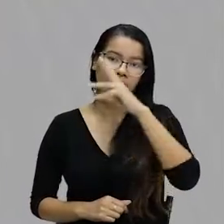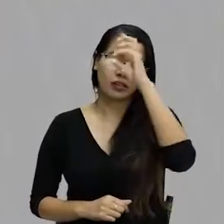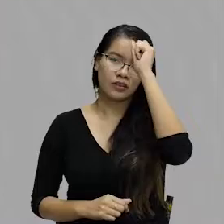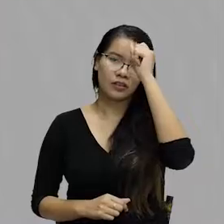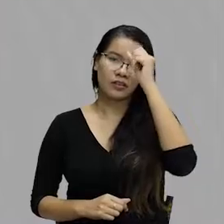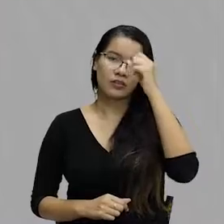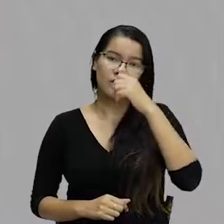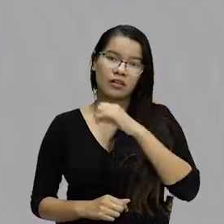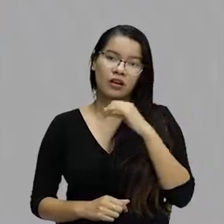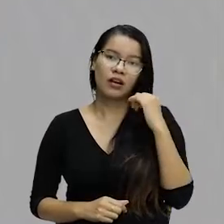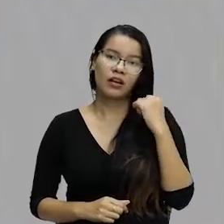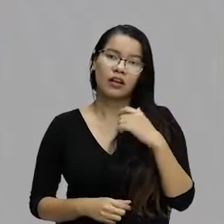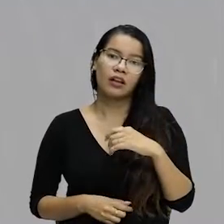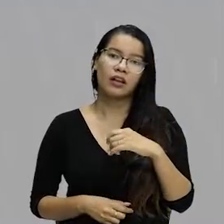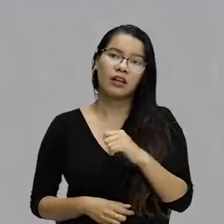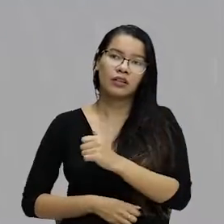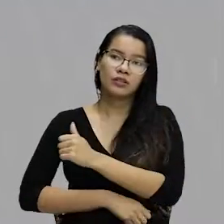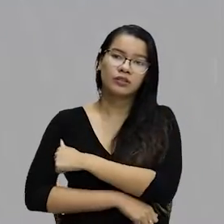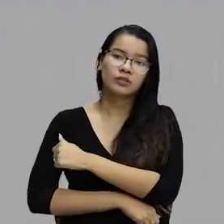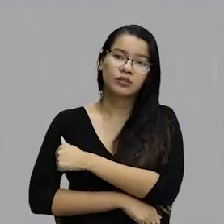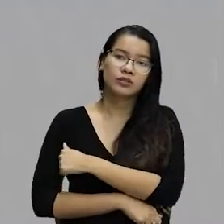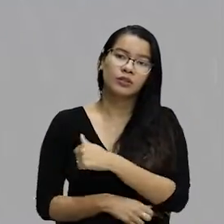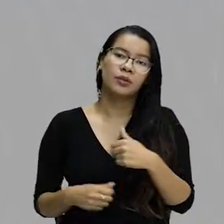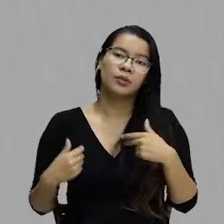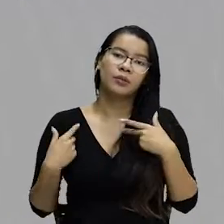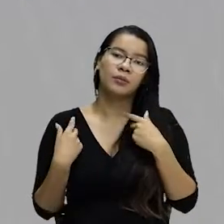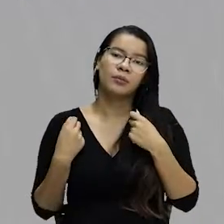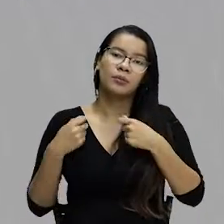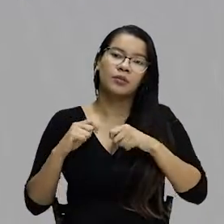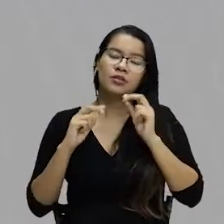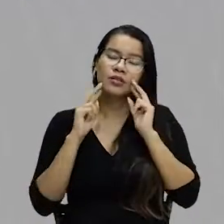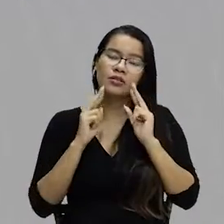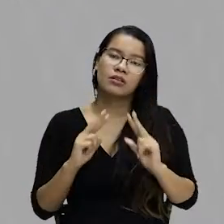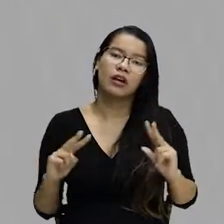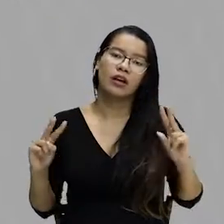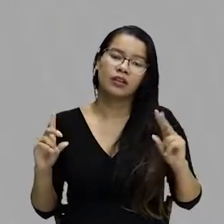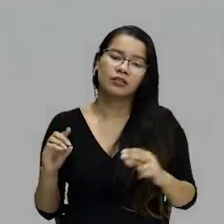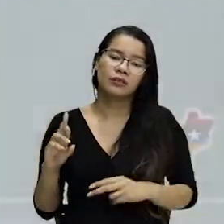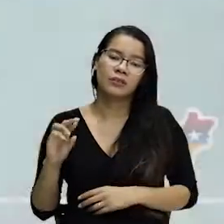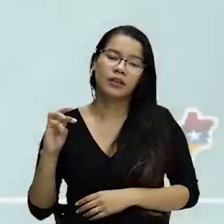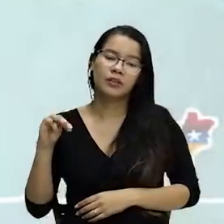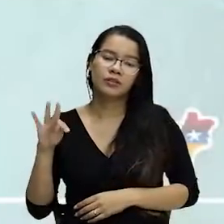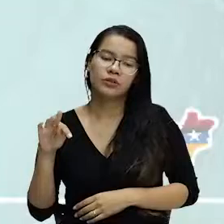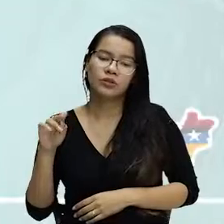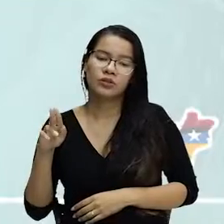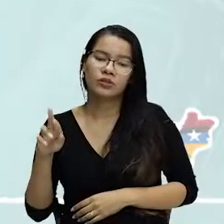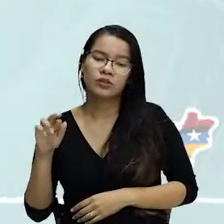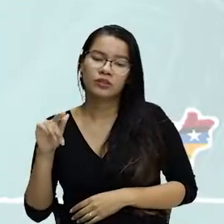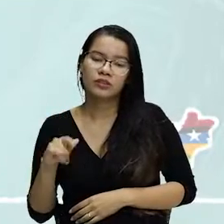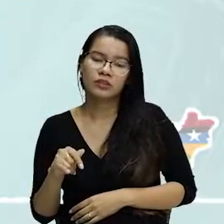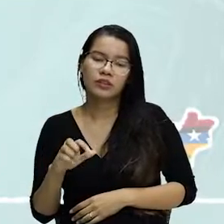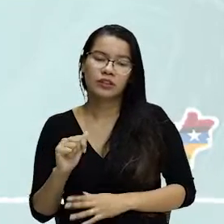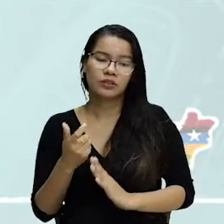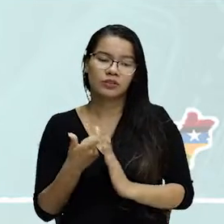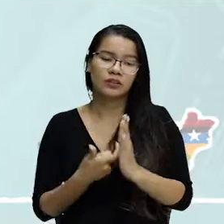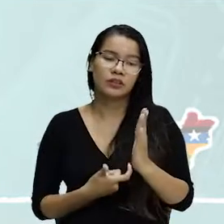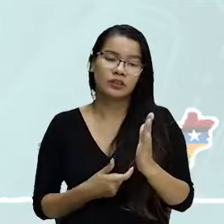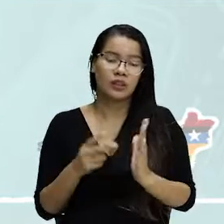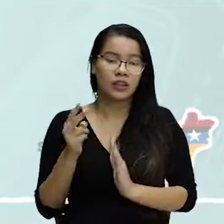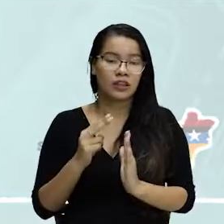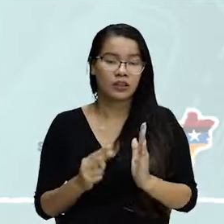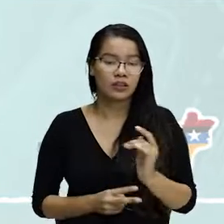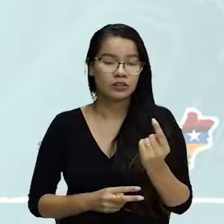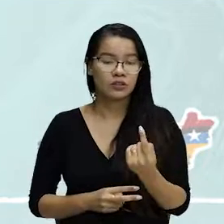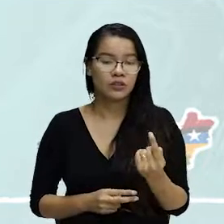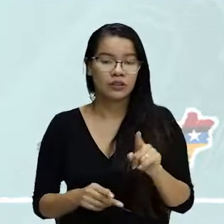possam visualizar. Olha só, a dramaturgia desse texto. É possível, professor? Com certeza. A leitura individual, ela estimula